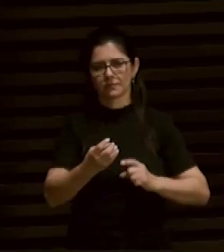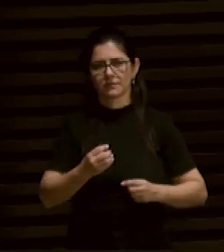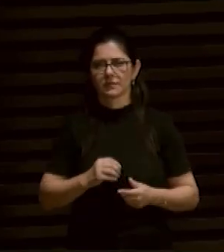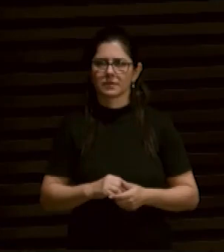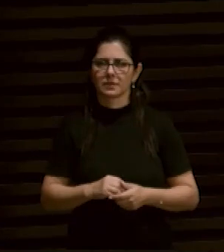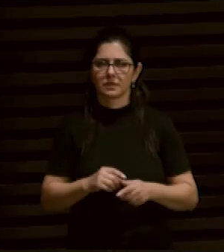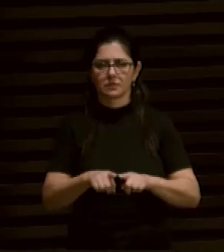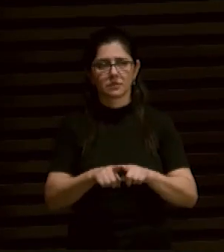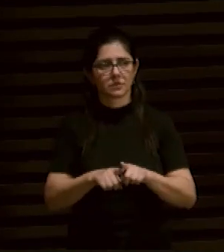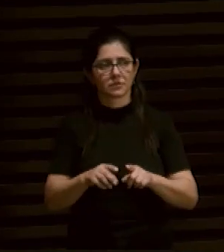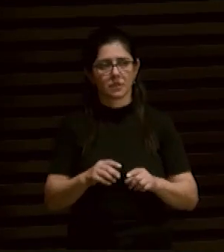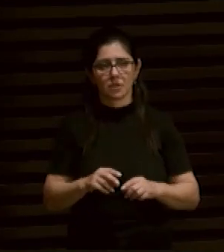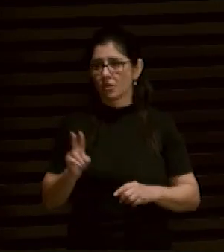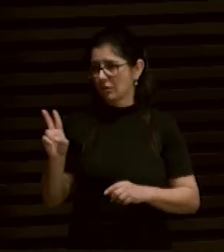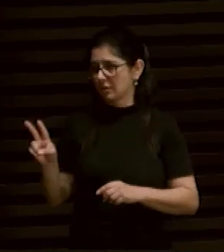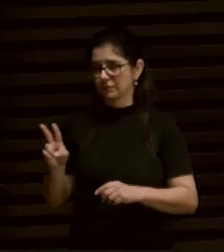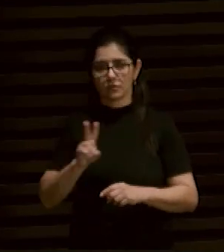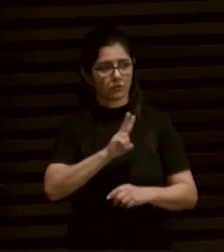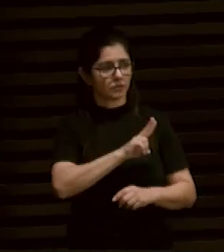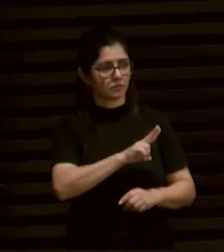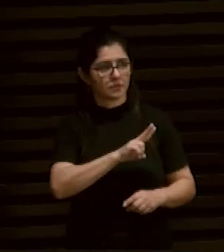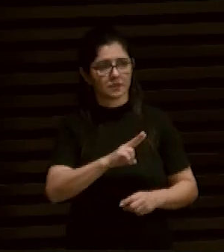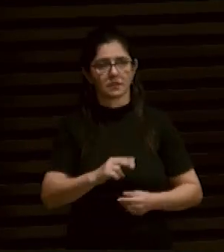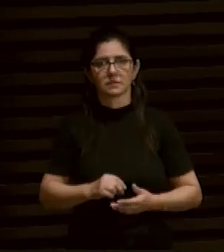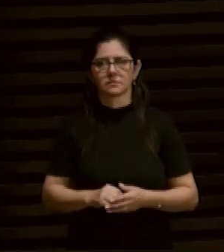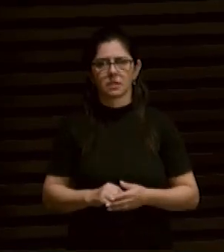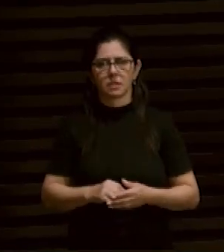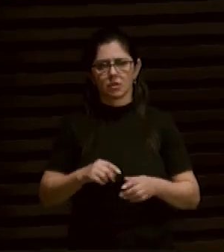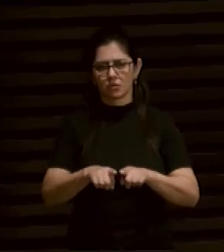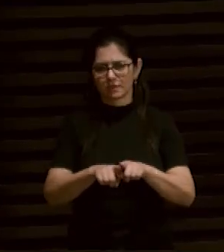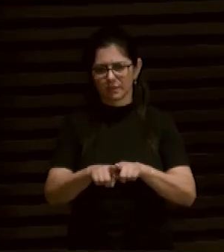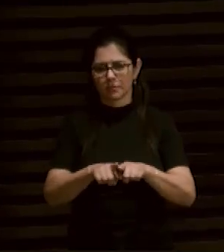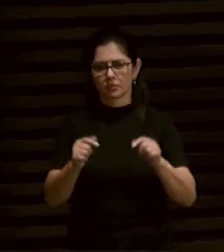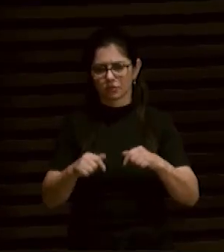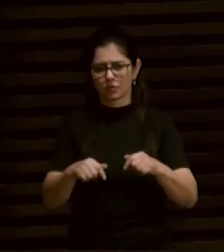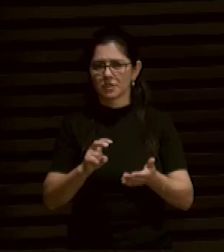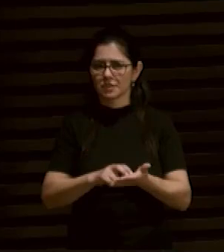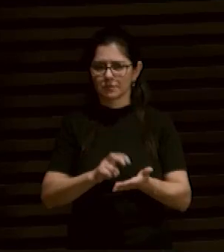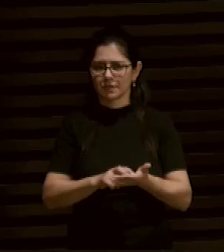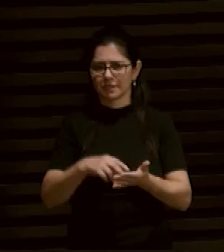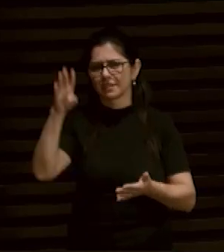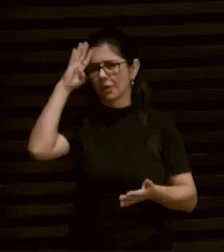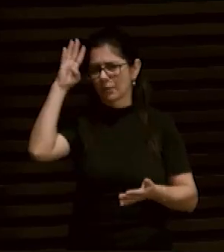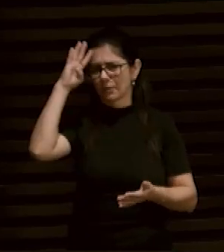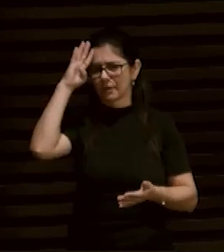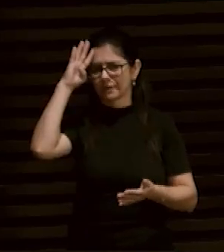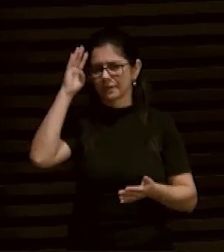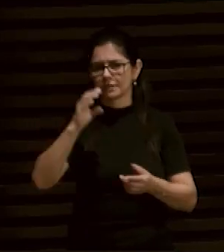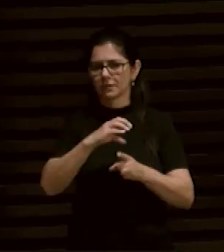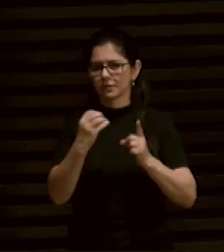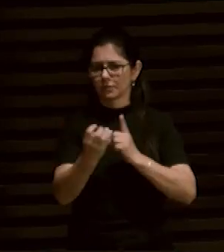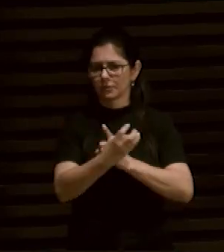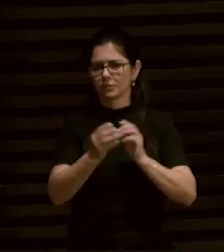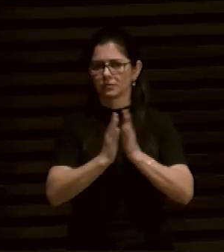olhem para o lado de vocês. Os irmãos aqui hoje pela manhã, os irmãos pela noite, quarta-feira que vem culto de oração,